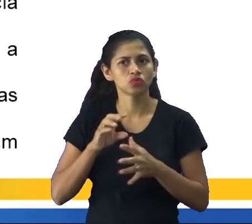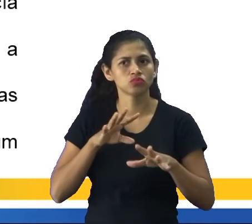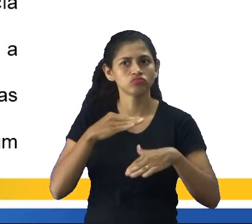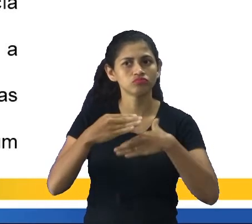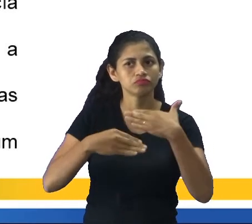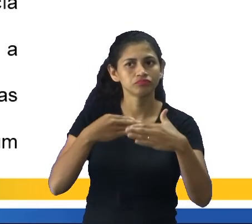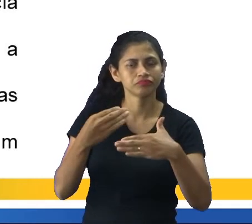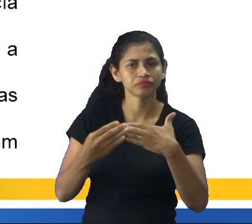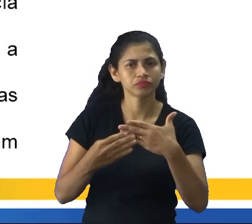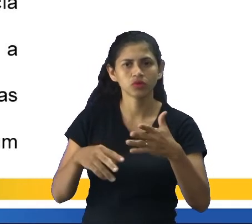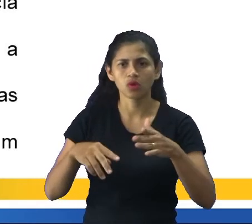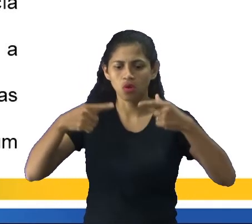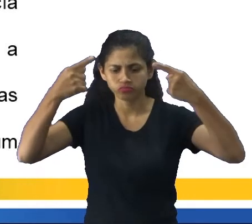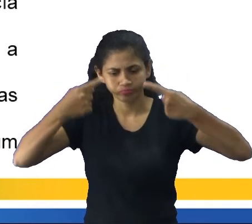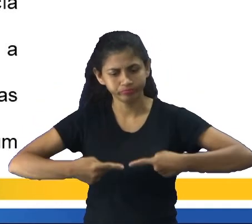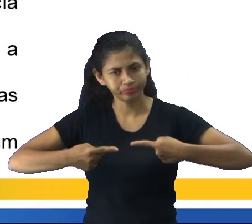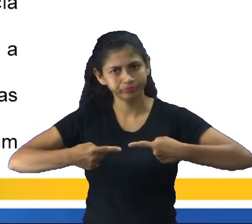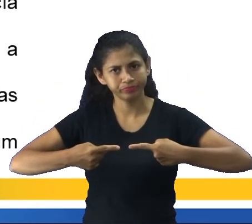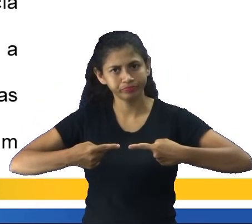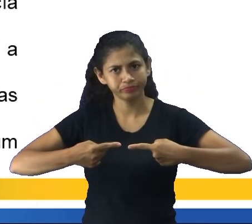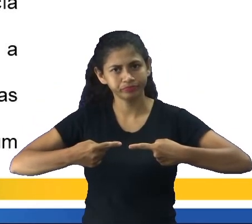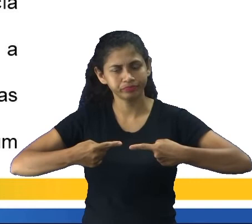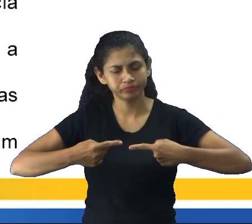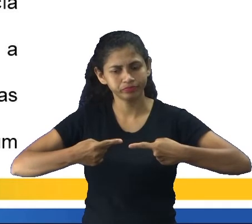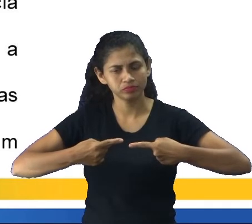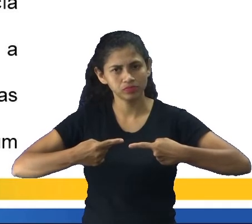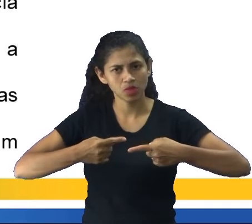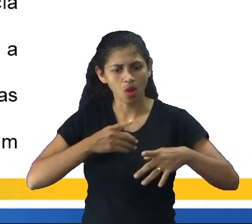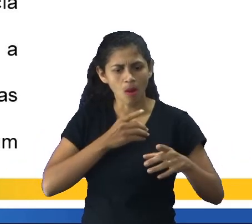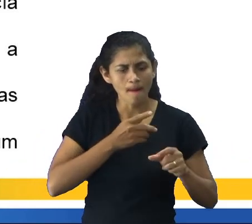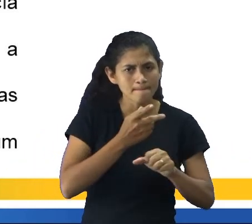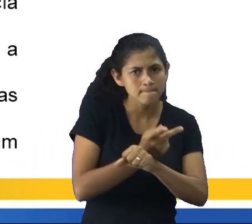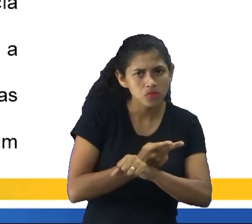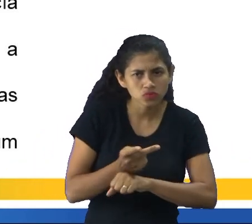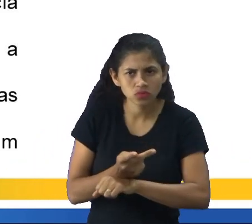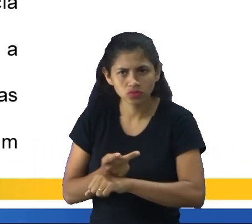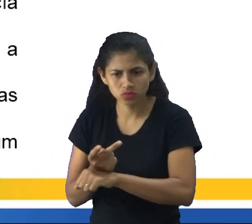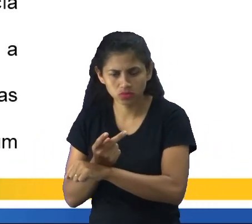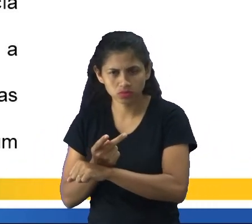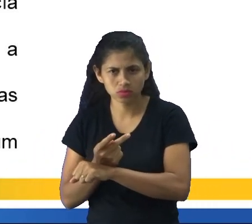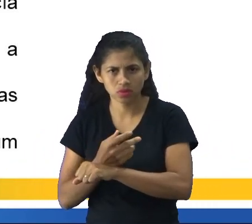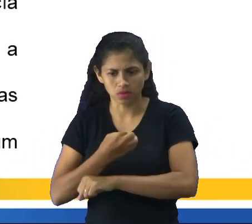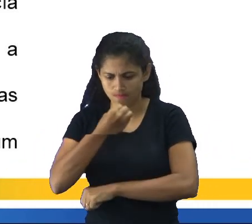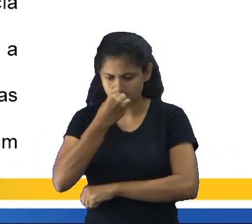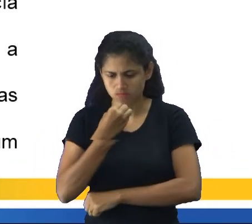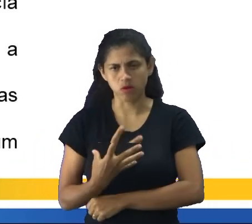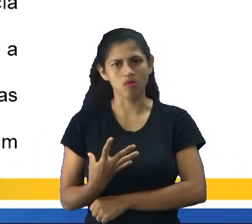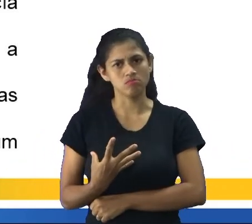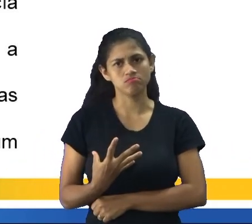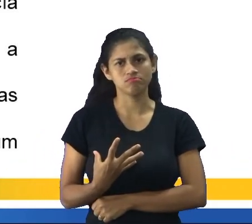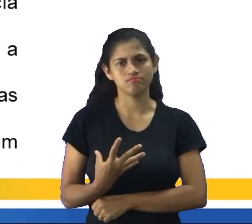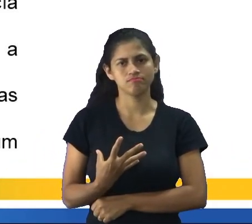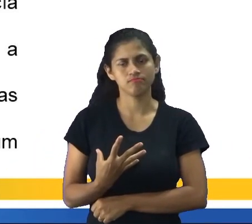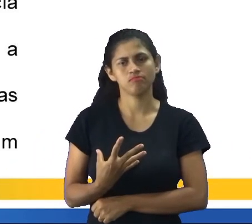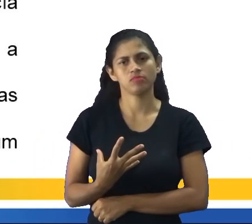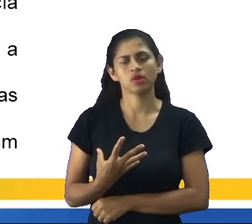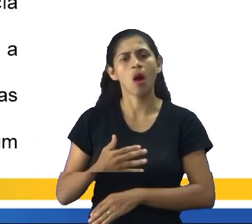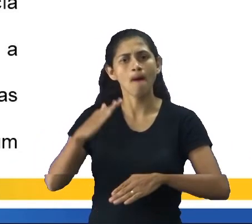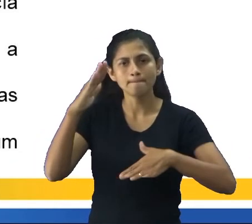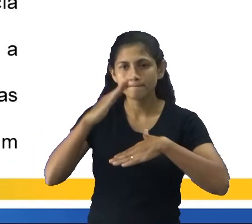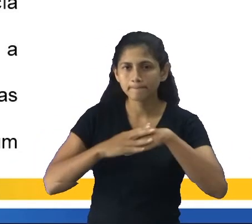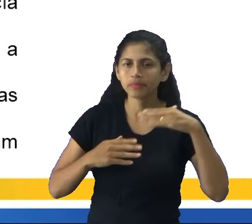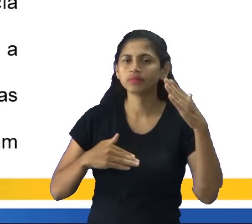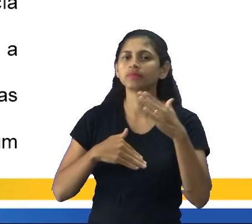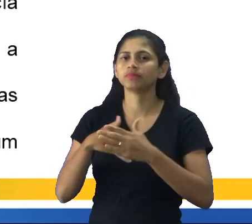na busca da excelência. Nossa, quem é que busca excelência é a profissionalização, o esporte ali, aquele esporte